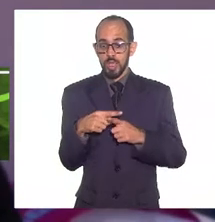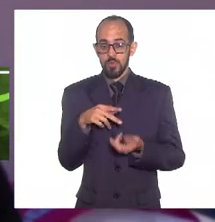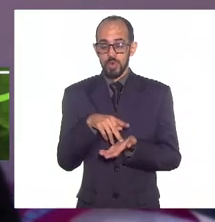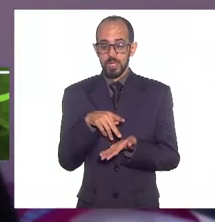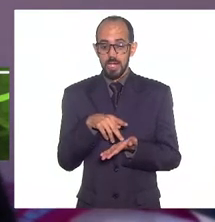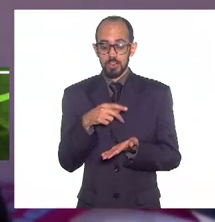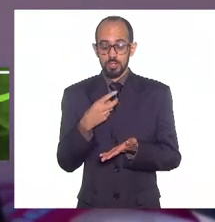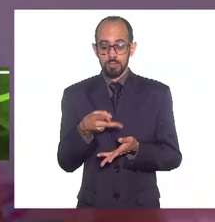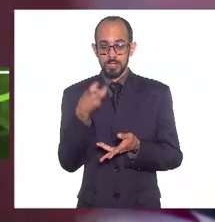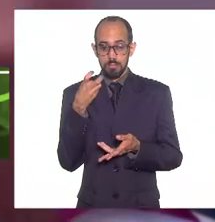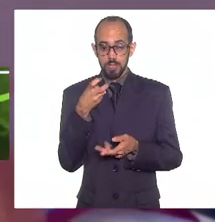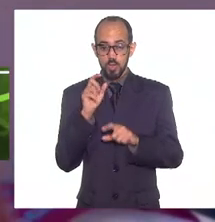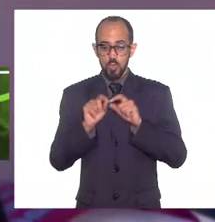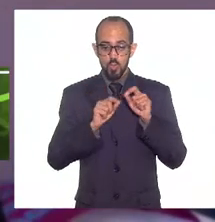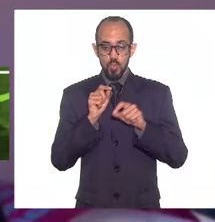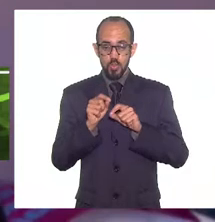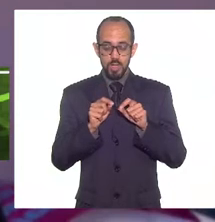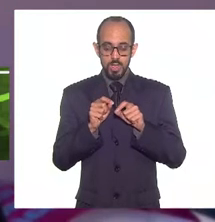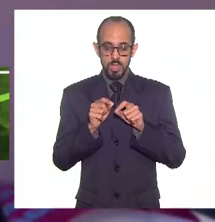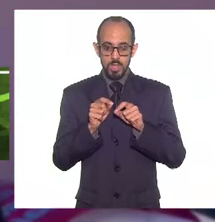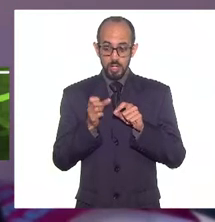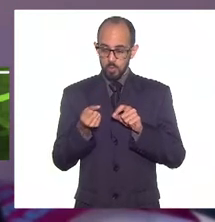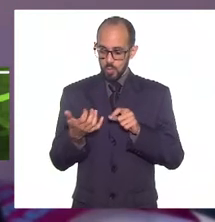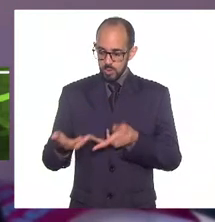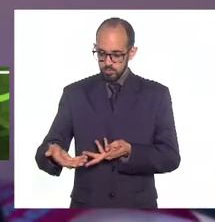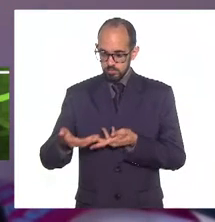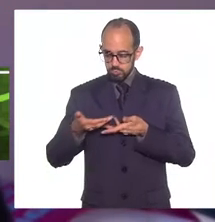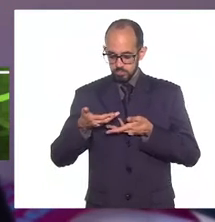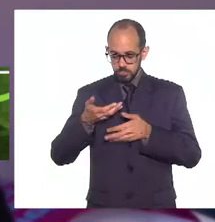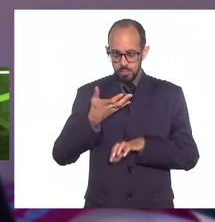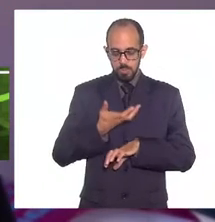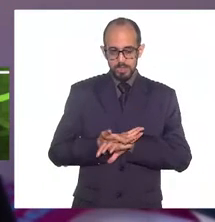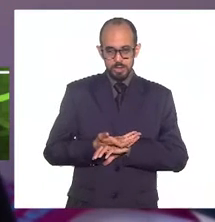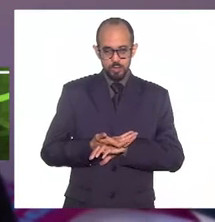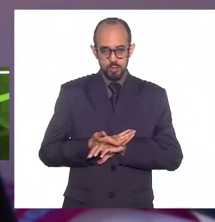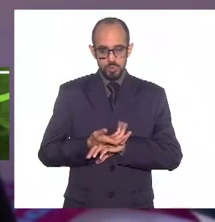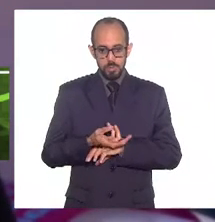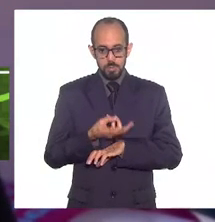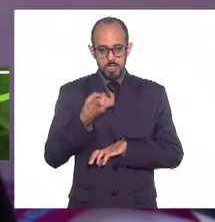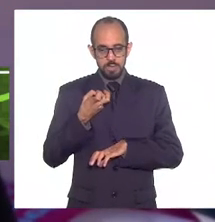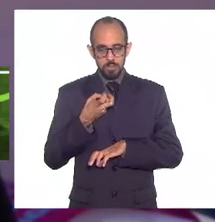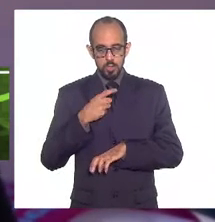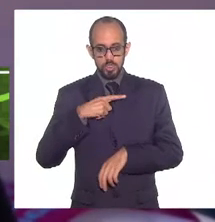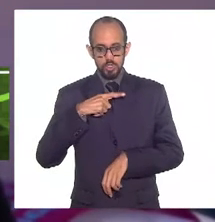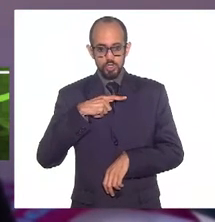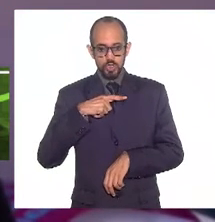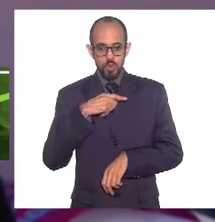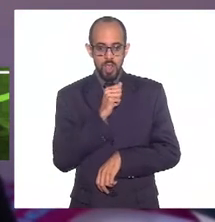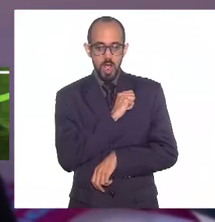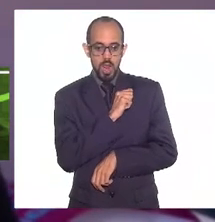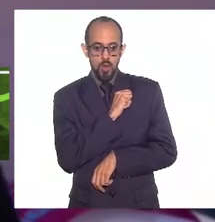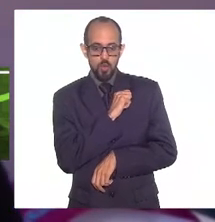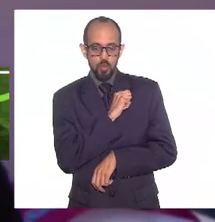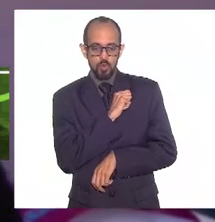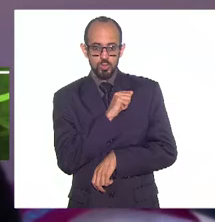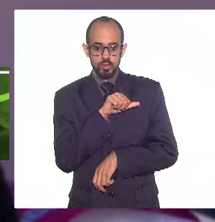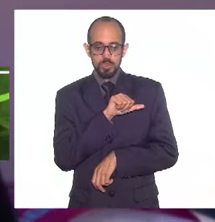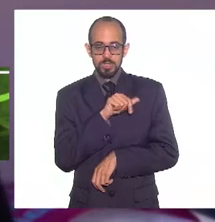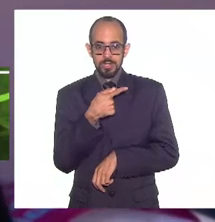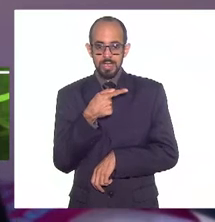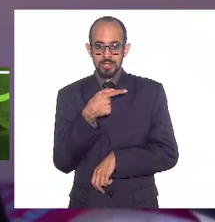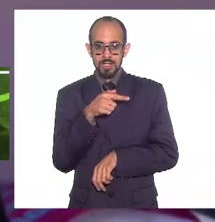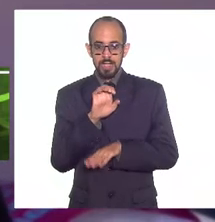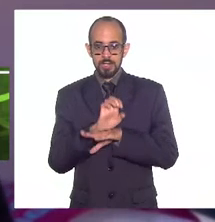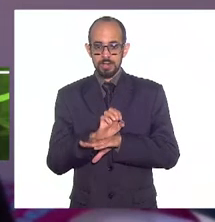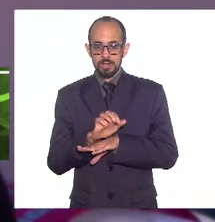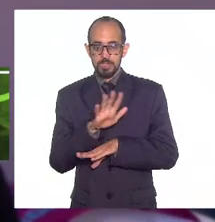descobrimos ao recebermos as matrículas que nós tínhamos alunos em 17 estados